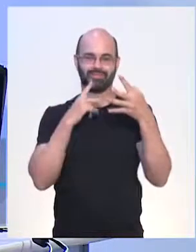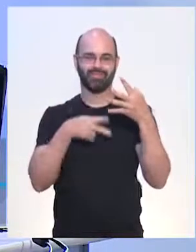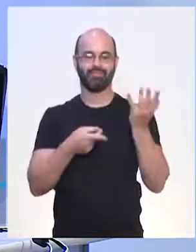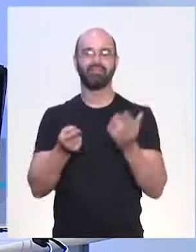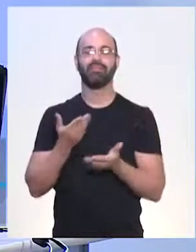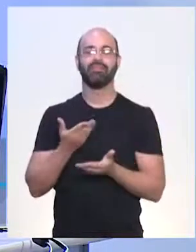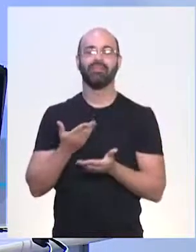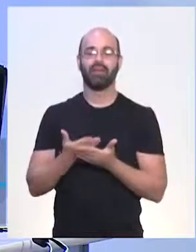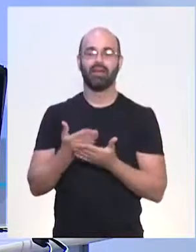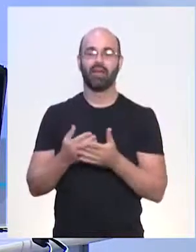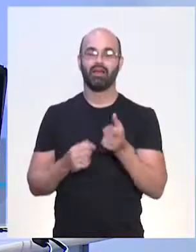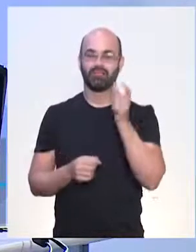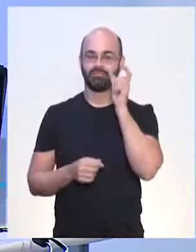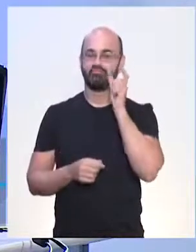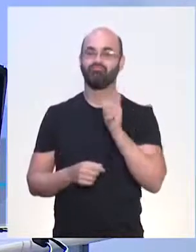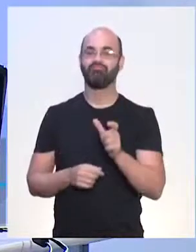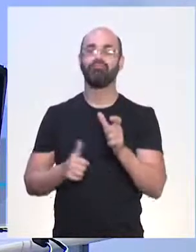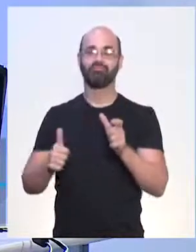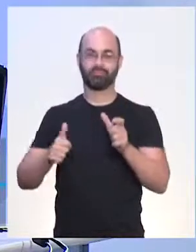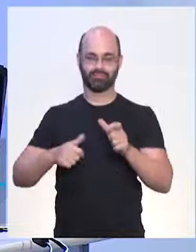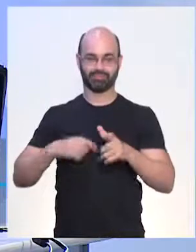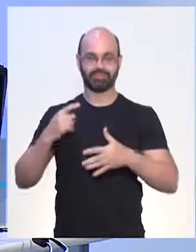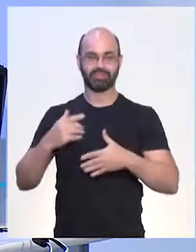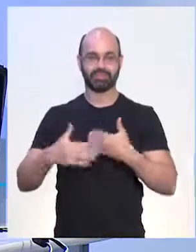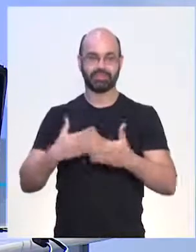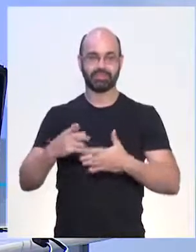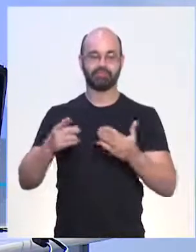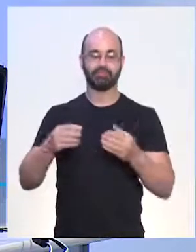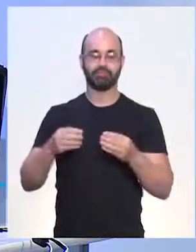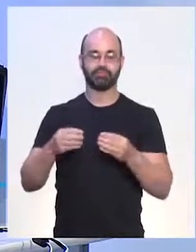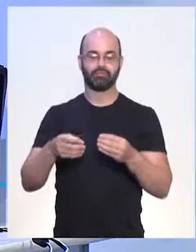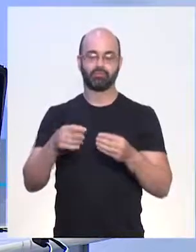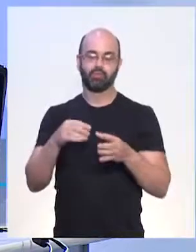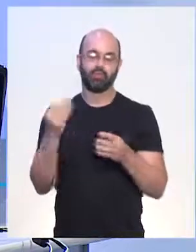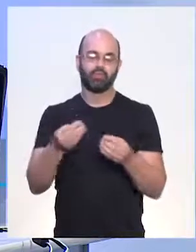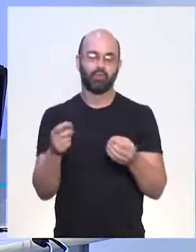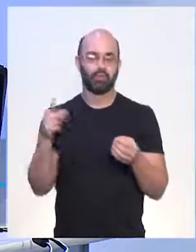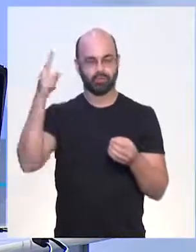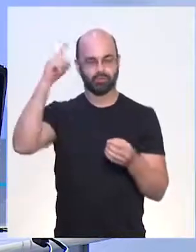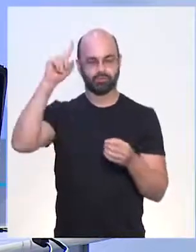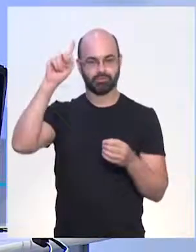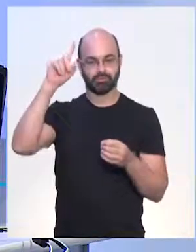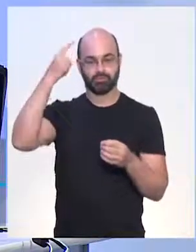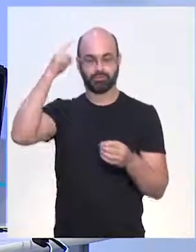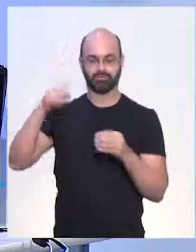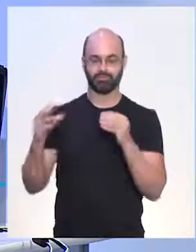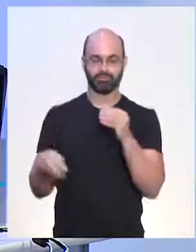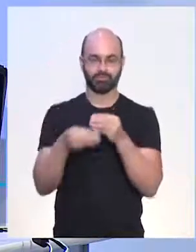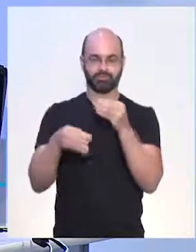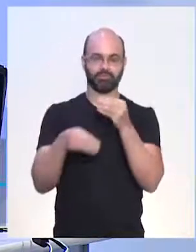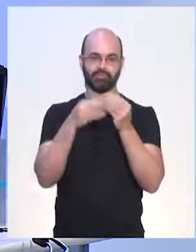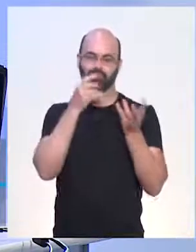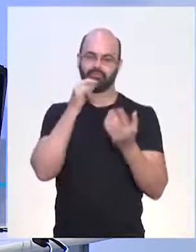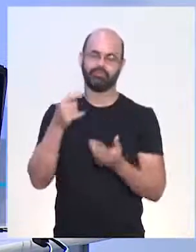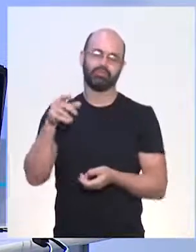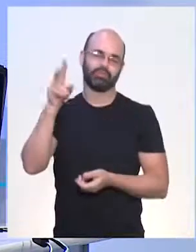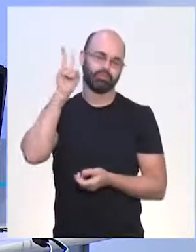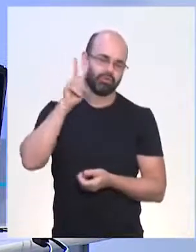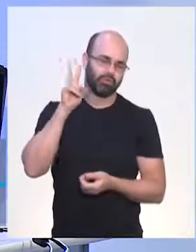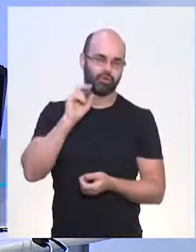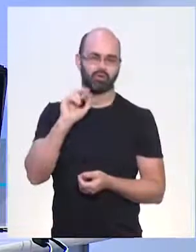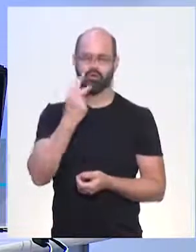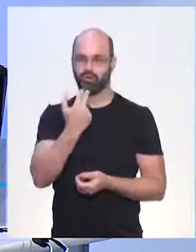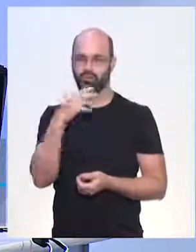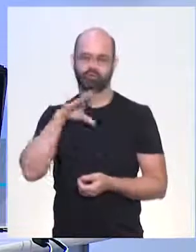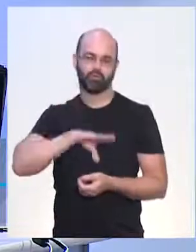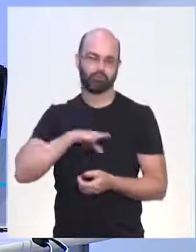dinâmica informativa e expansiva, permitindo novas construções. Então, para que a gente consiga fazer, tanto em história, em língua portuguesa, em qualquer